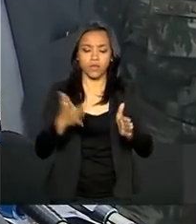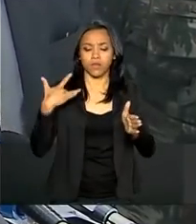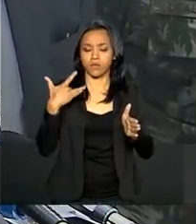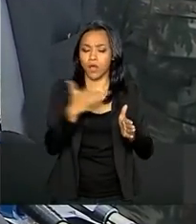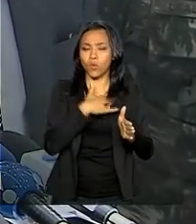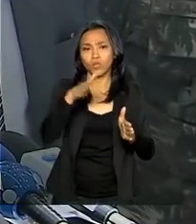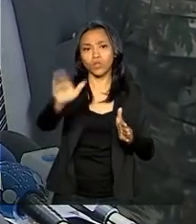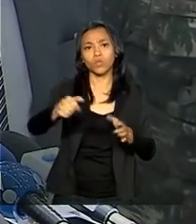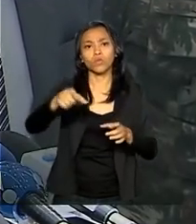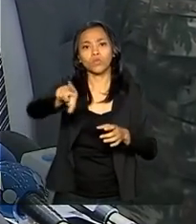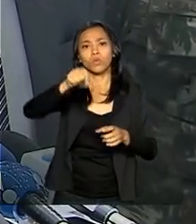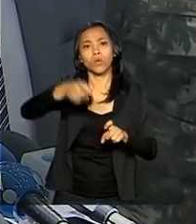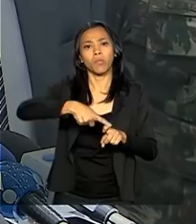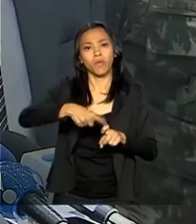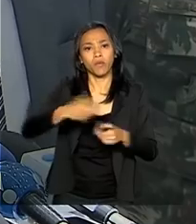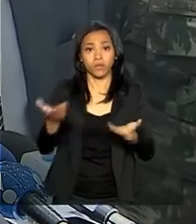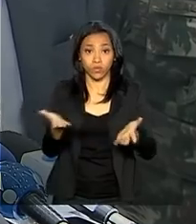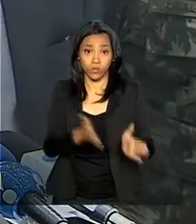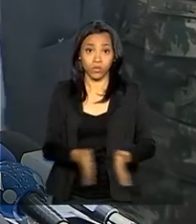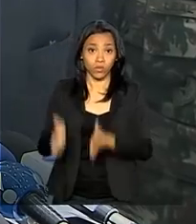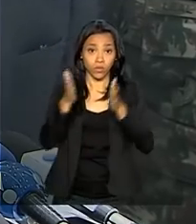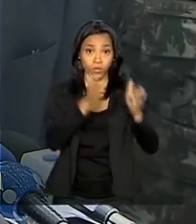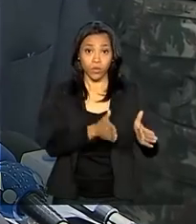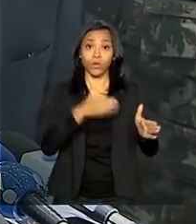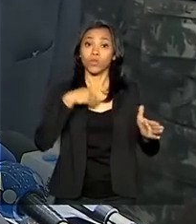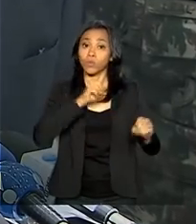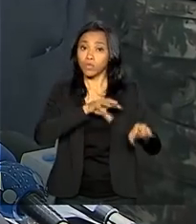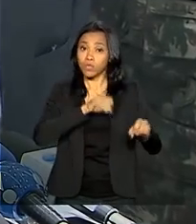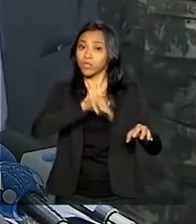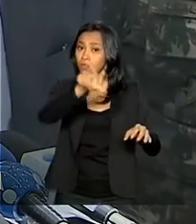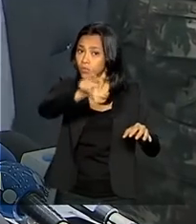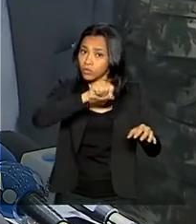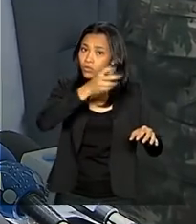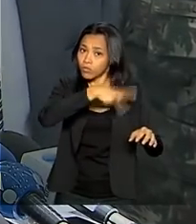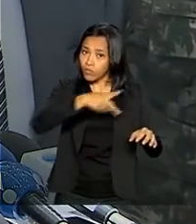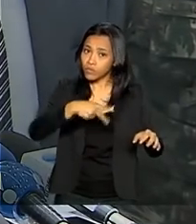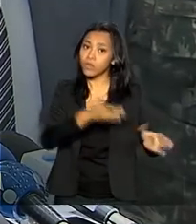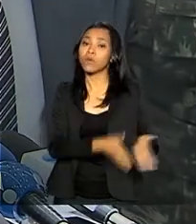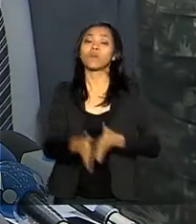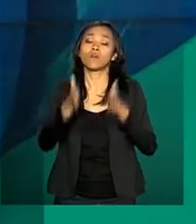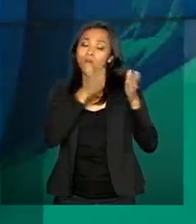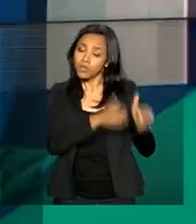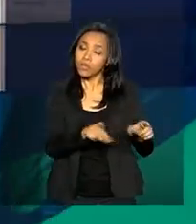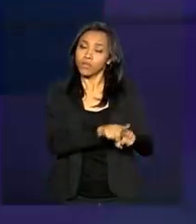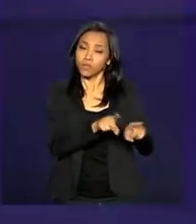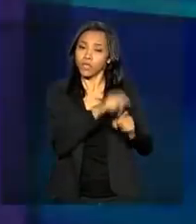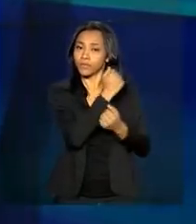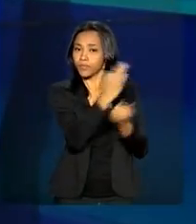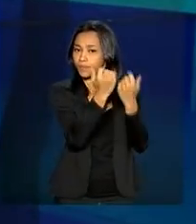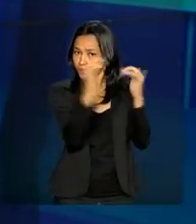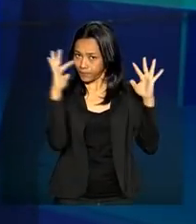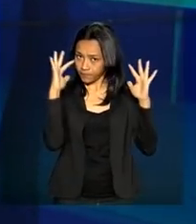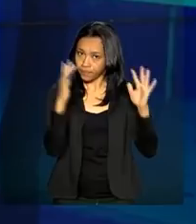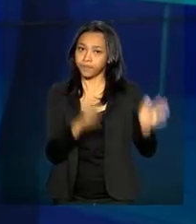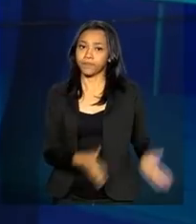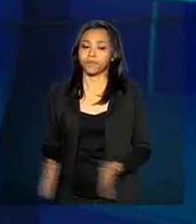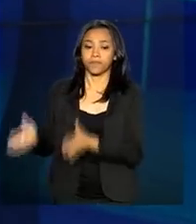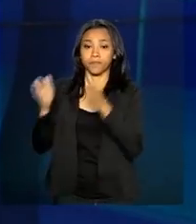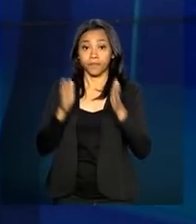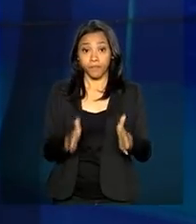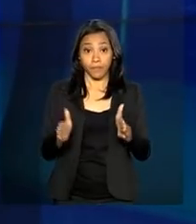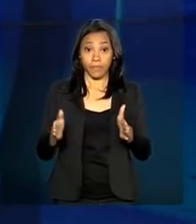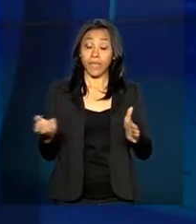um médico a educação não vai ser diferente e meio ambiente também semana de black